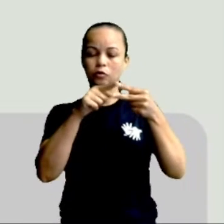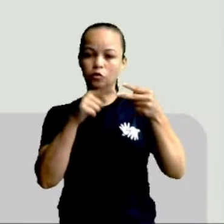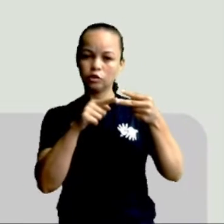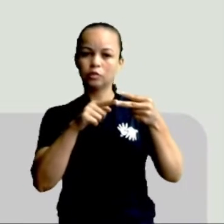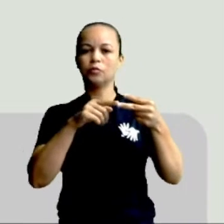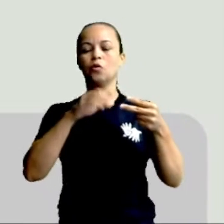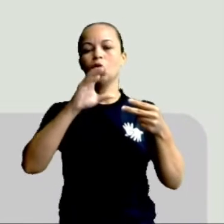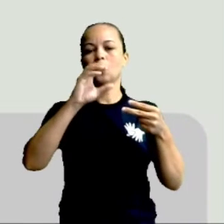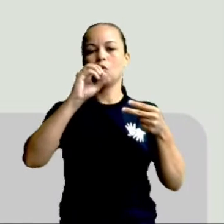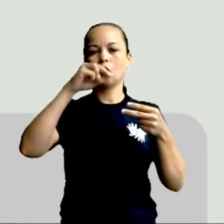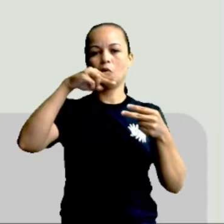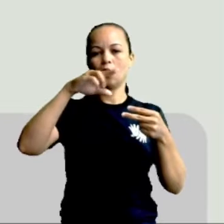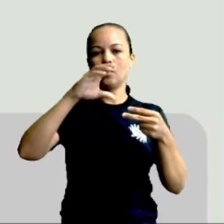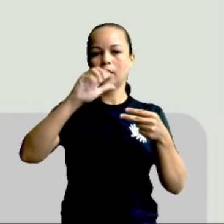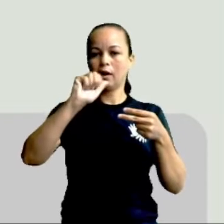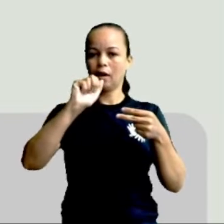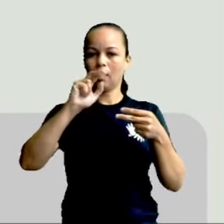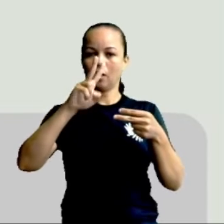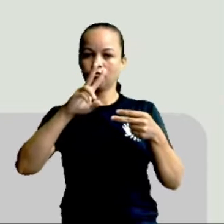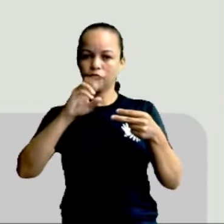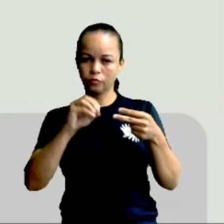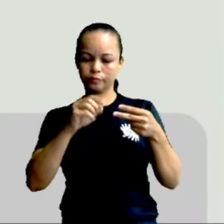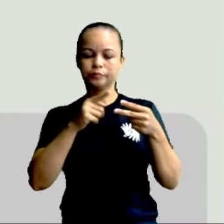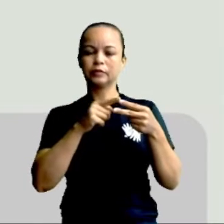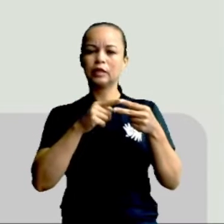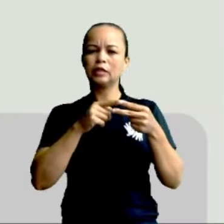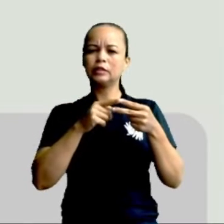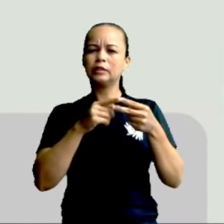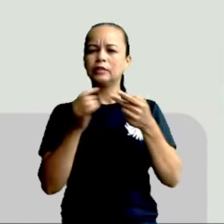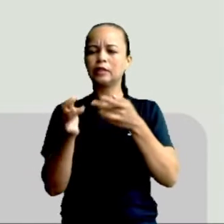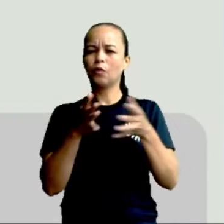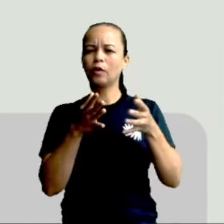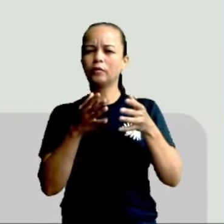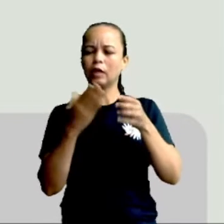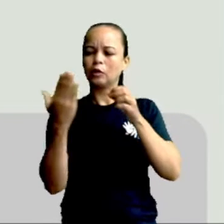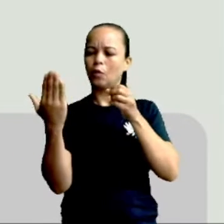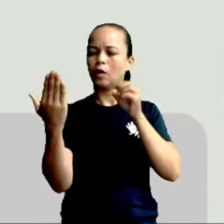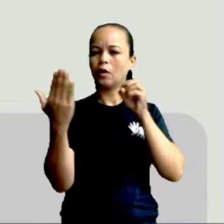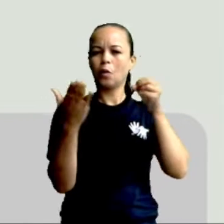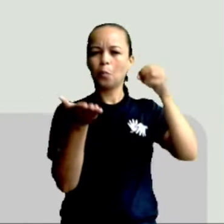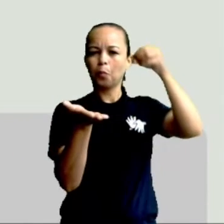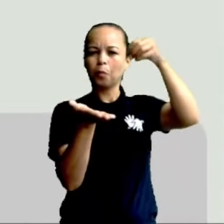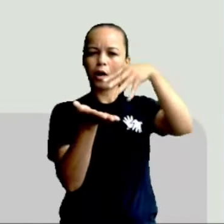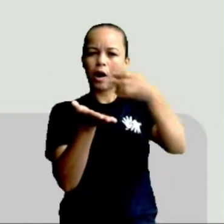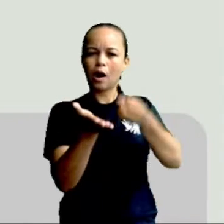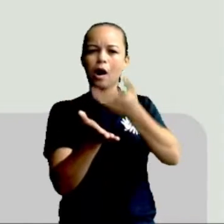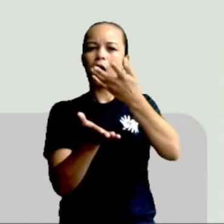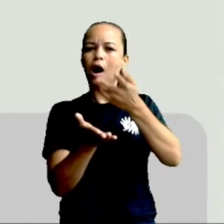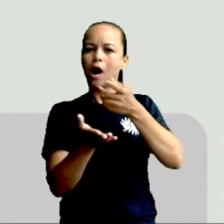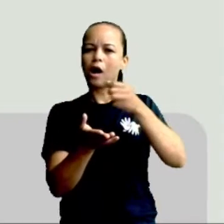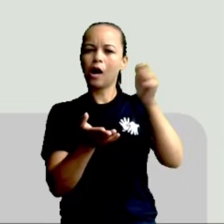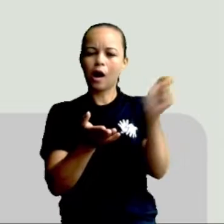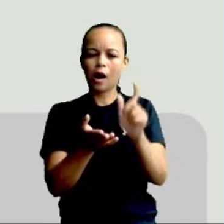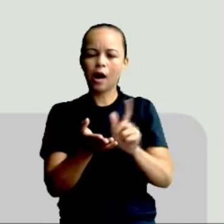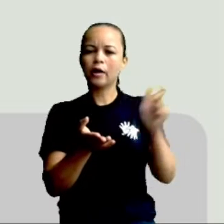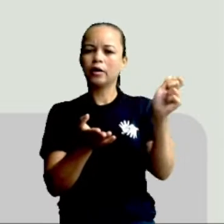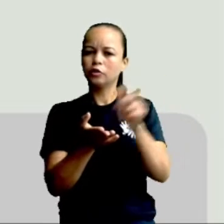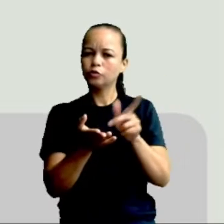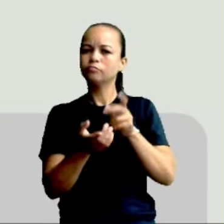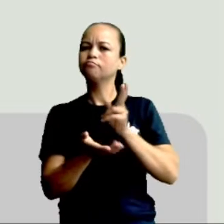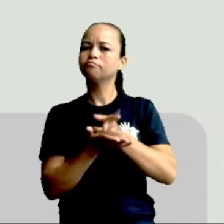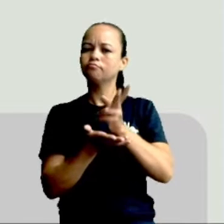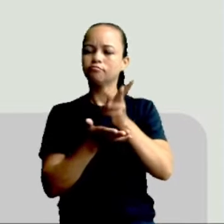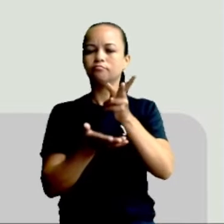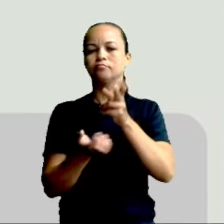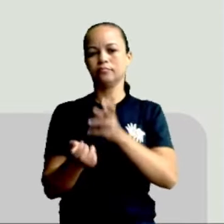Gente, os espelhos côncavos são cavidades refletoras de raios constantes. Eles